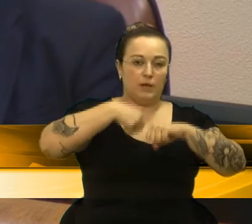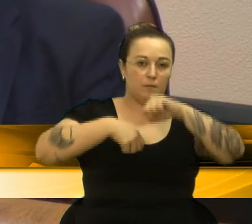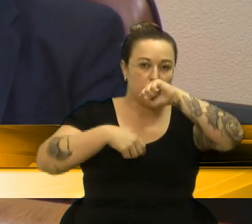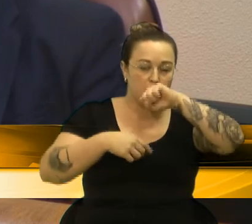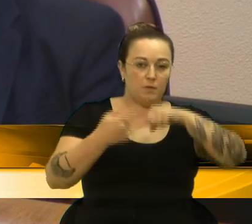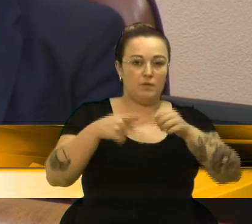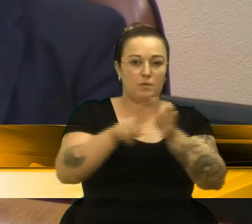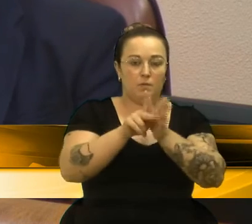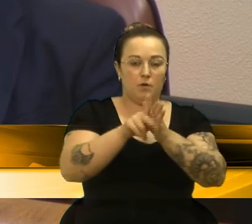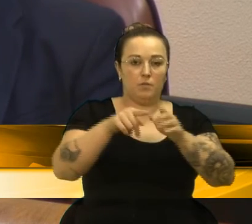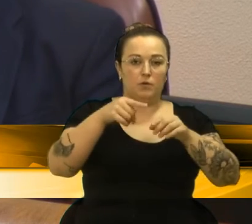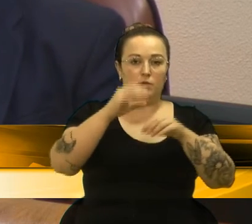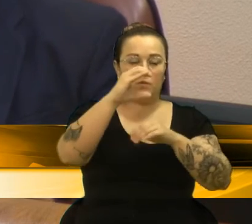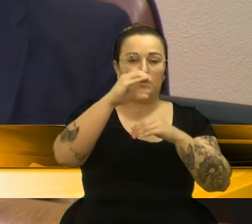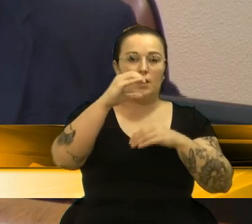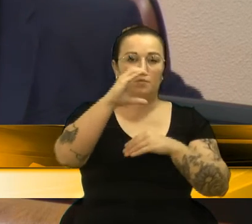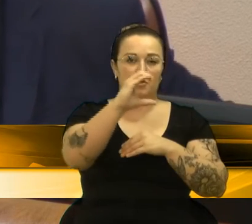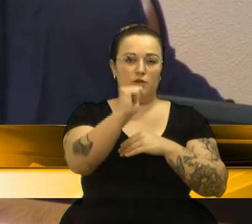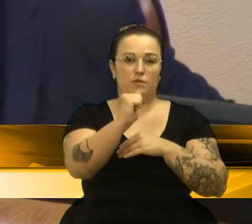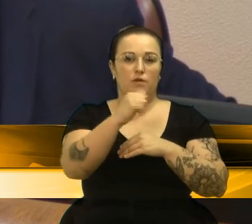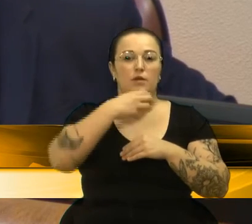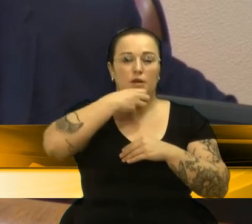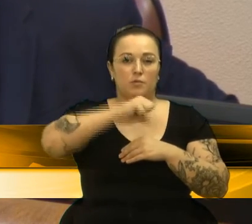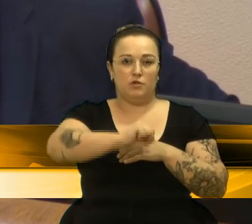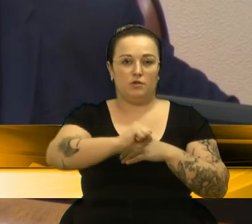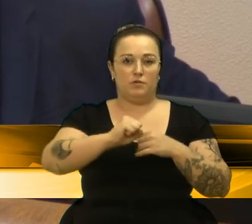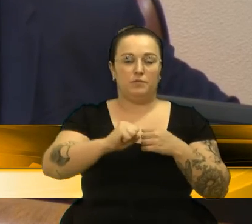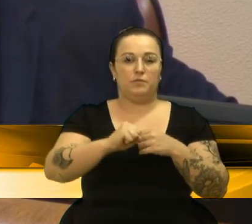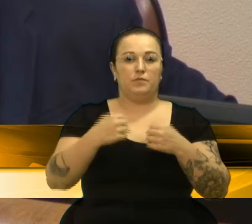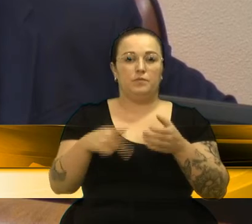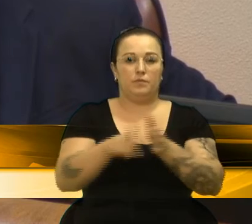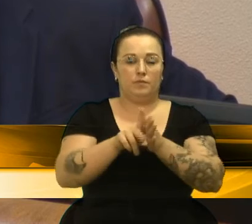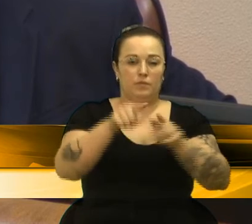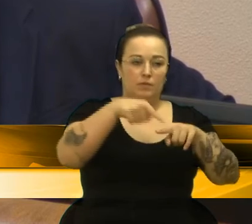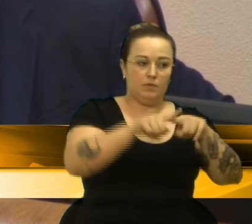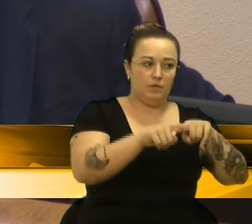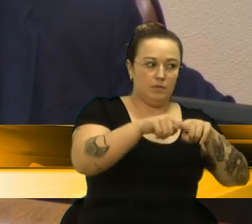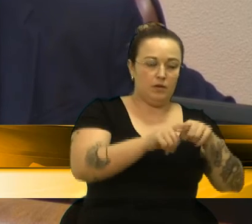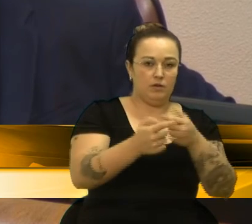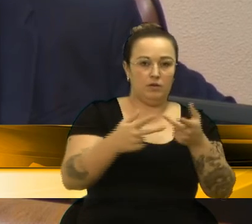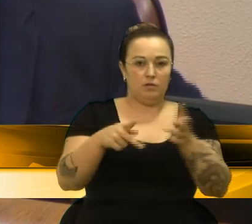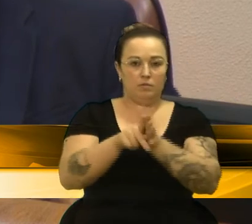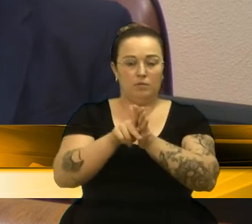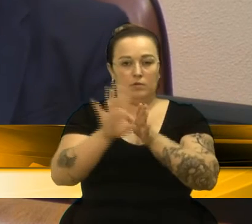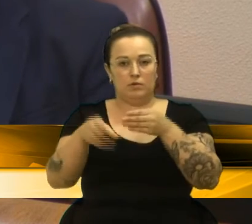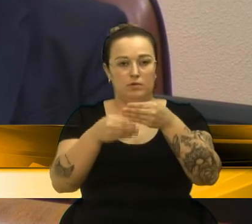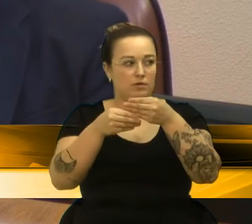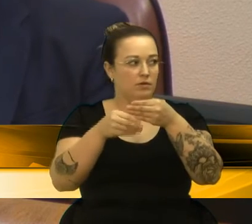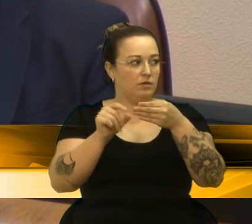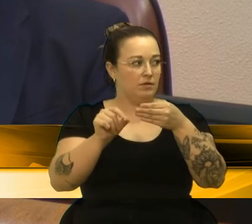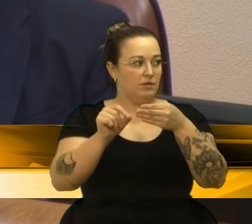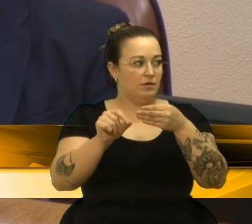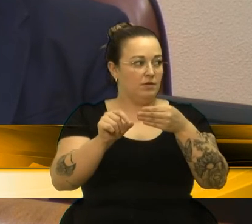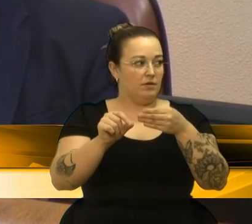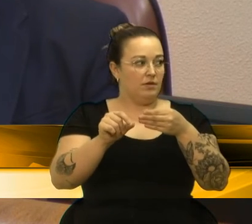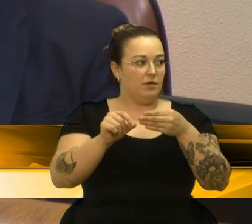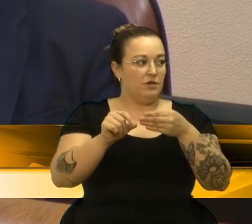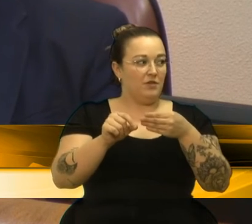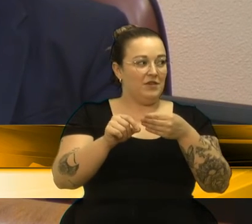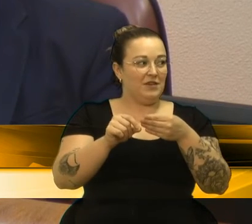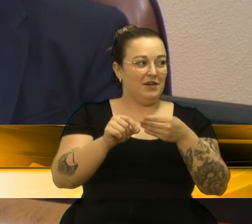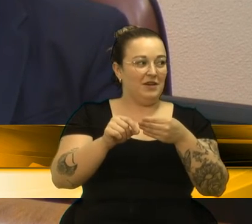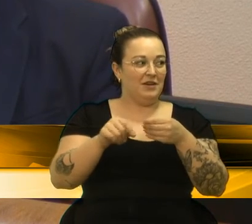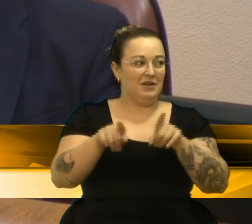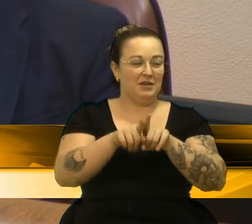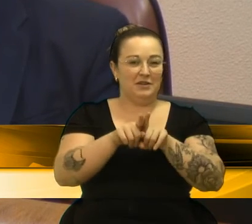Dante Alighieri. Palavras do denunciante. Inicio por corrigir a denúncia onde cita: proibiu a realização de conhecida bênção